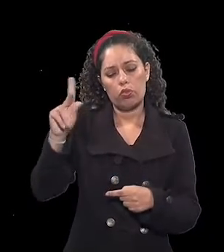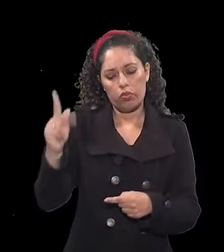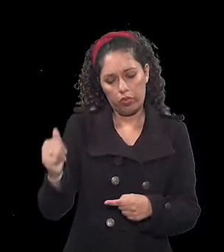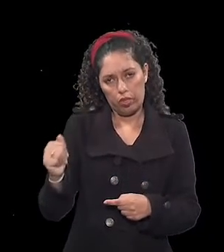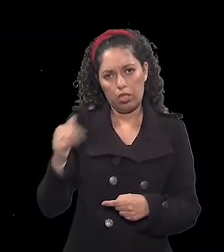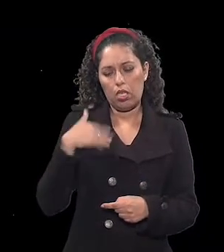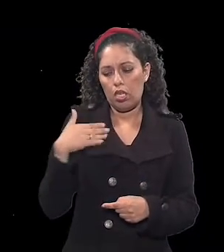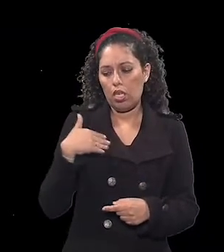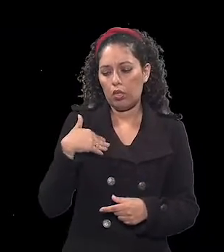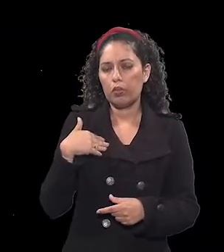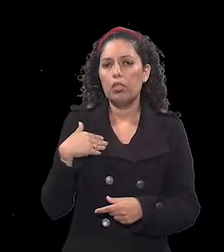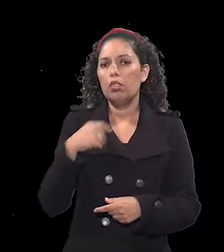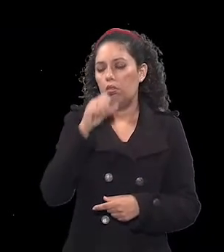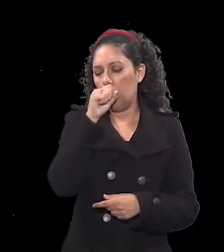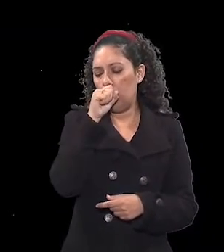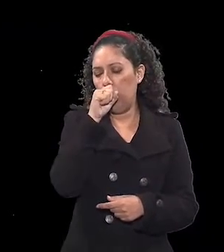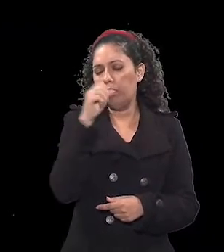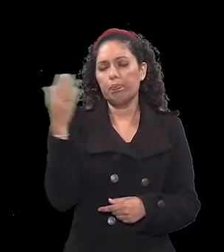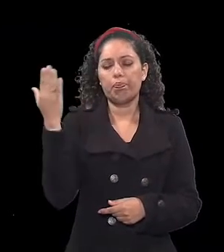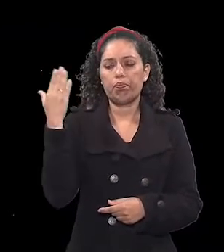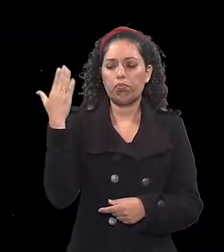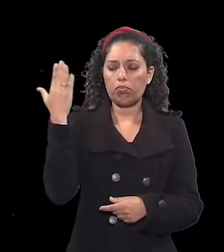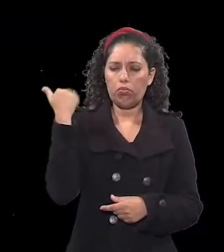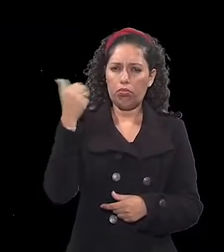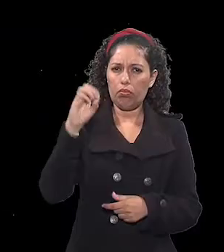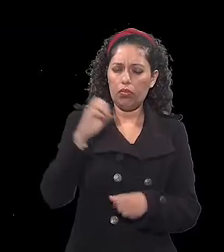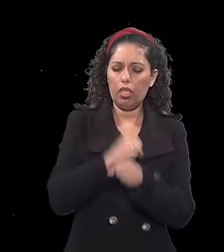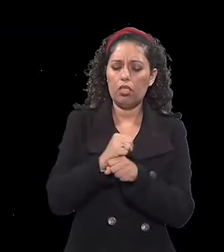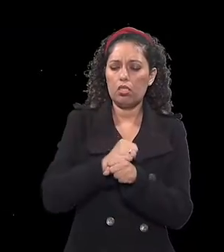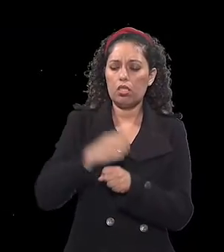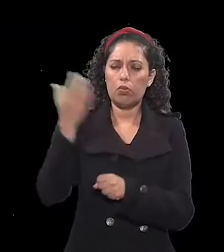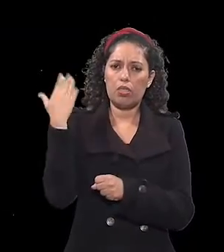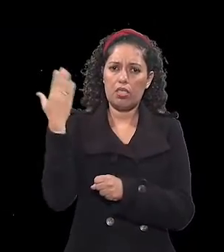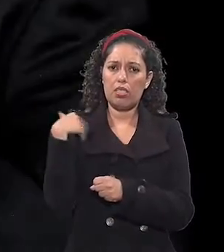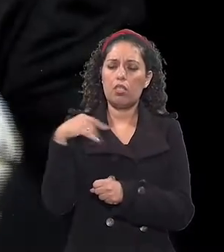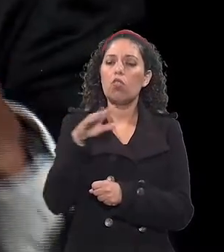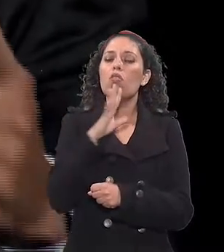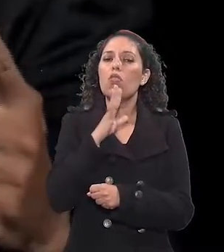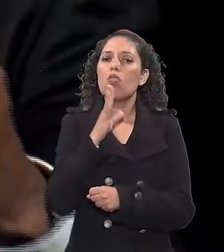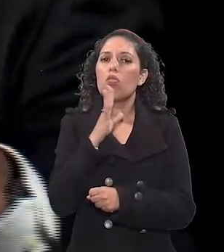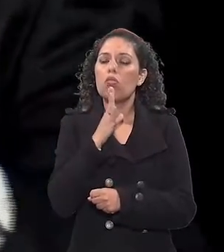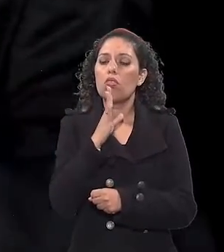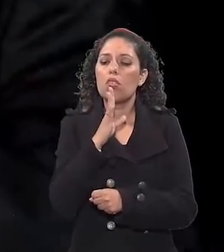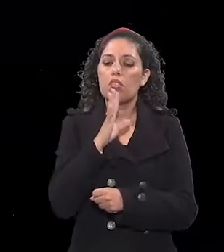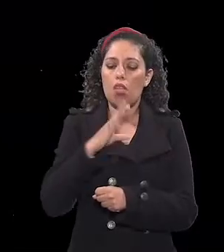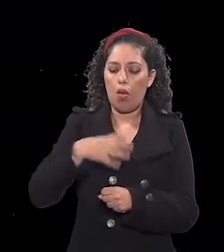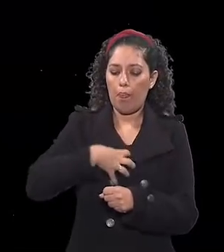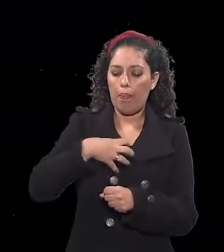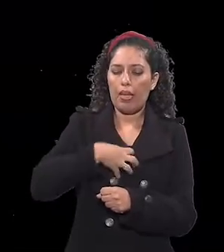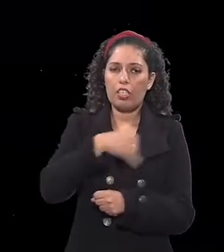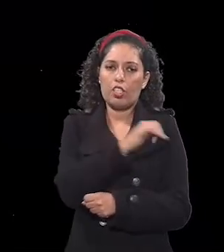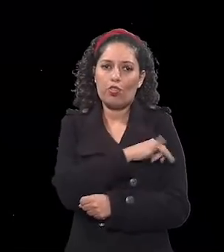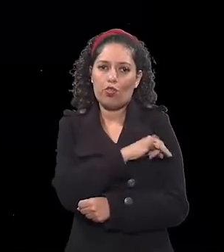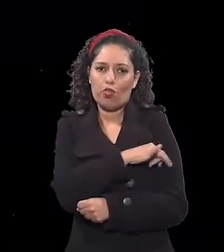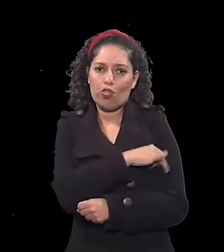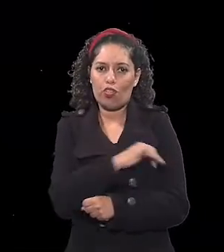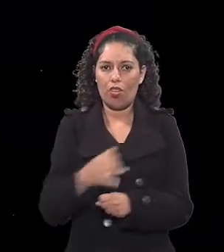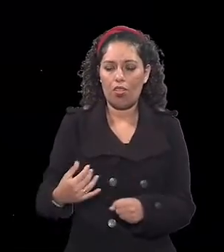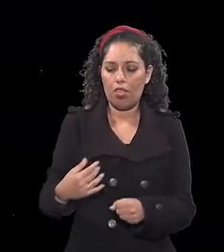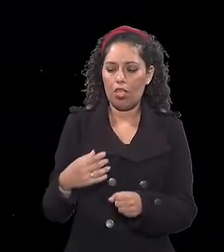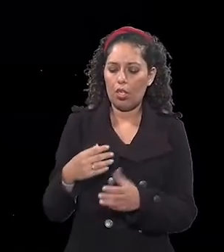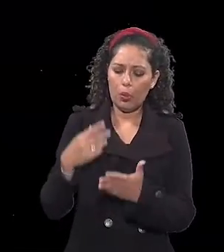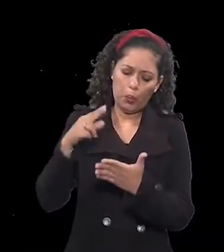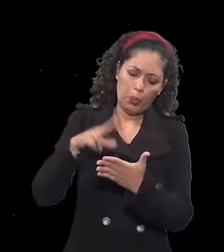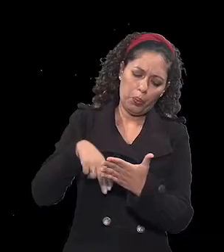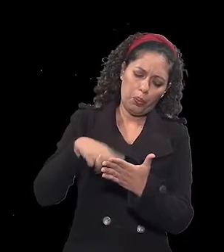eu tive acesso à poesia do Nelson Maca, né? E foi onde a questão... Bahia e Rio de Janeiro? Bahia e Rio de Janeiro. E é onde foi a questão racial